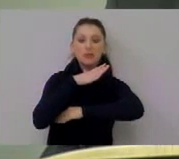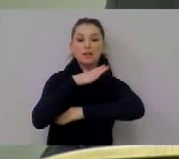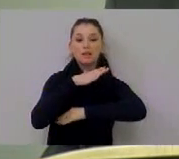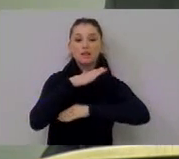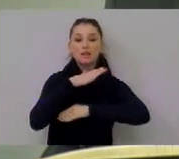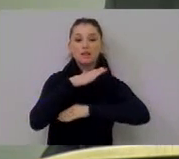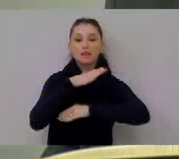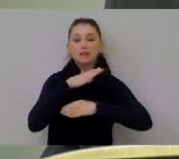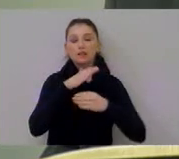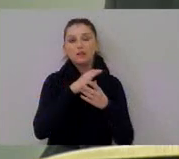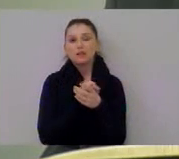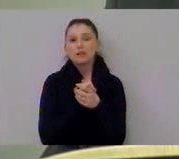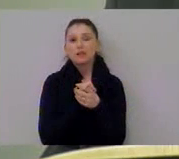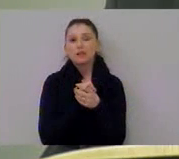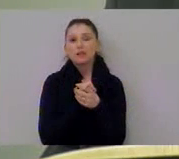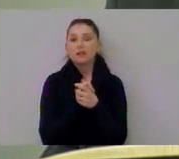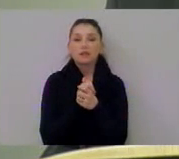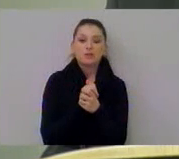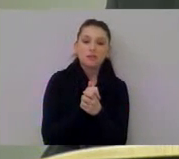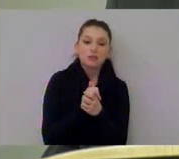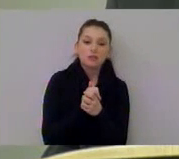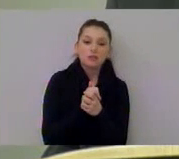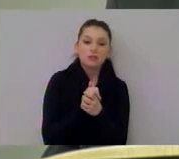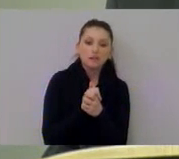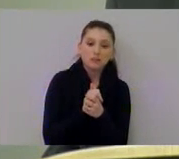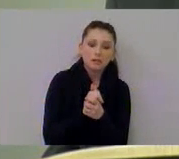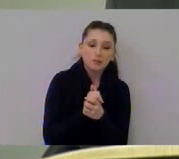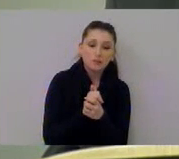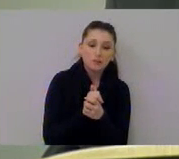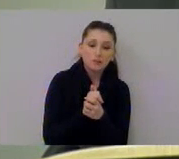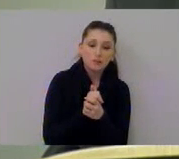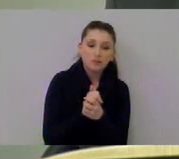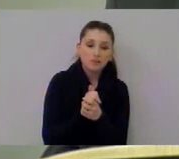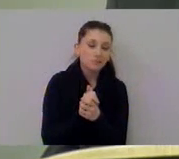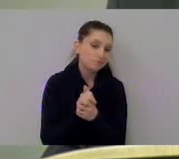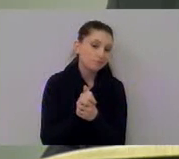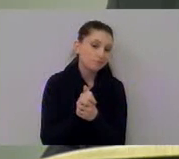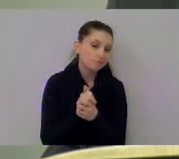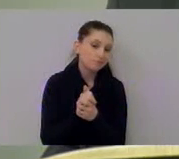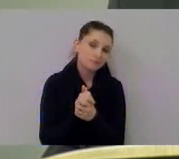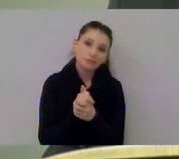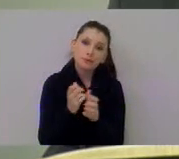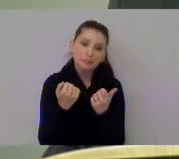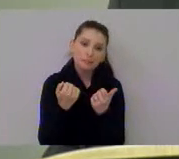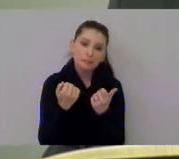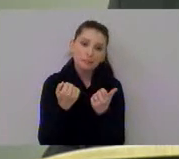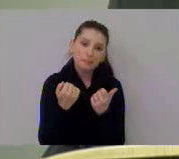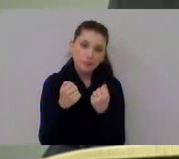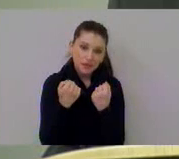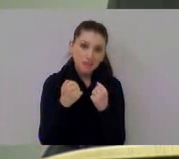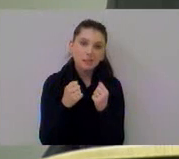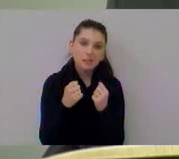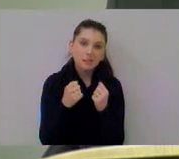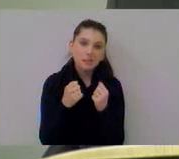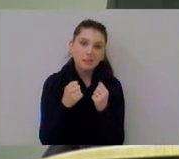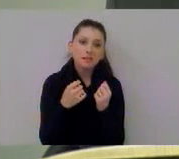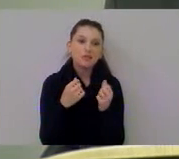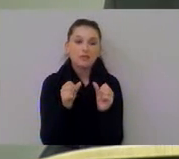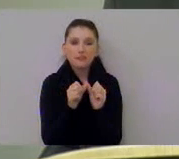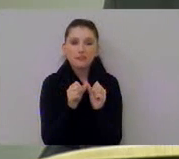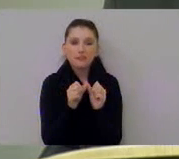eles não fazem o trabalho devido. Simplesmente tem jogado